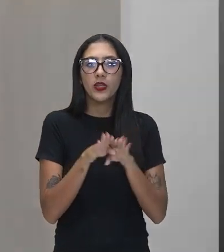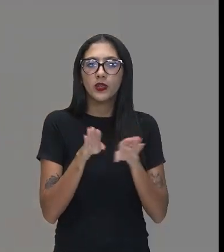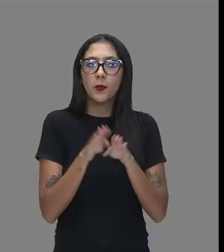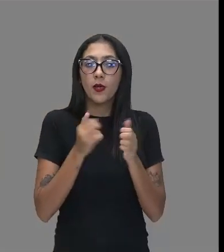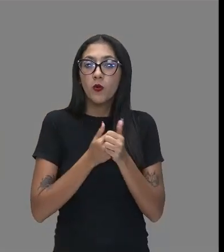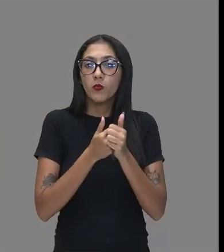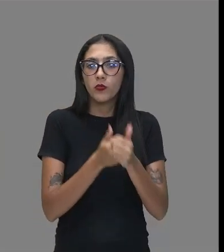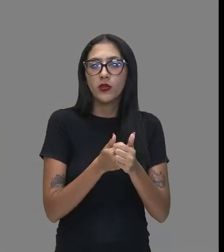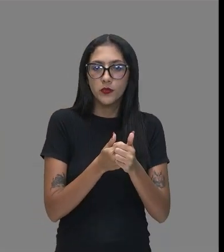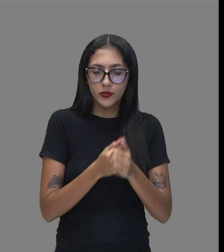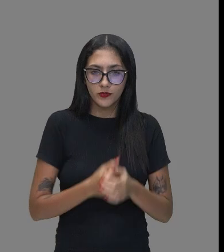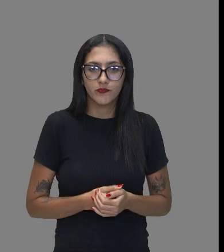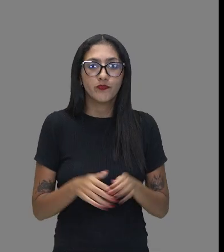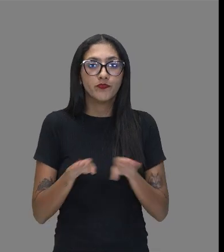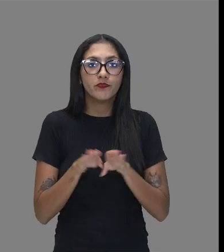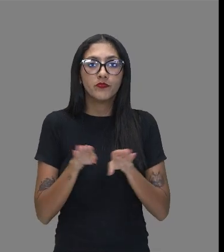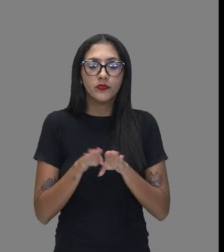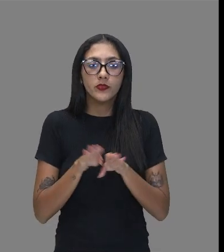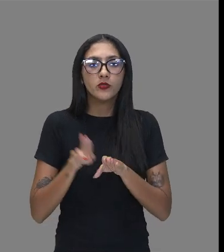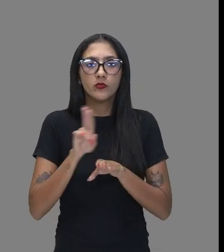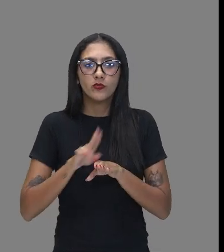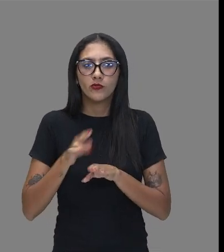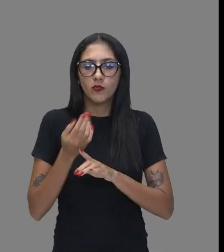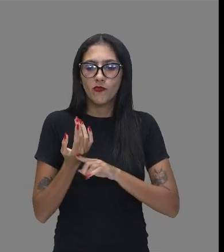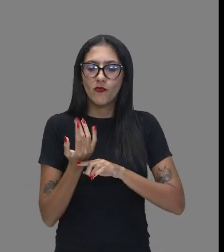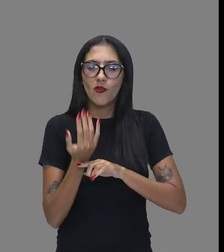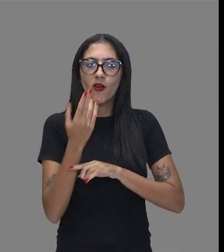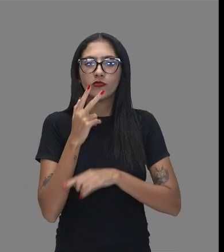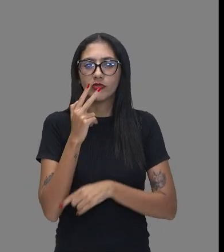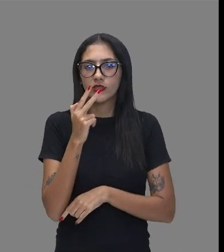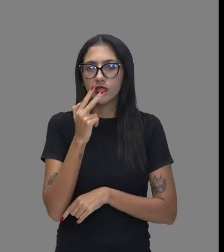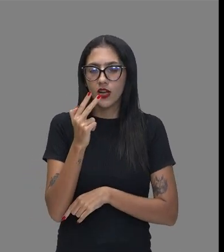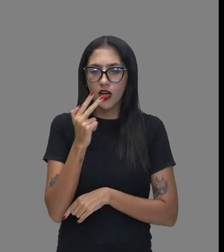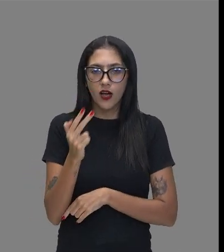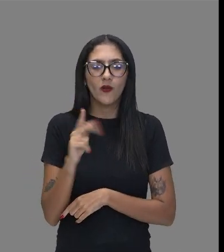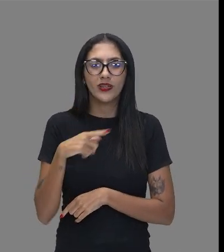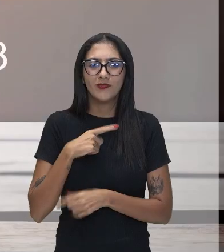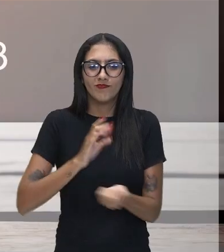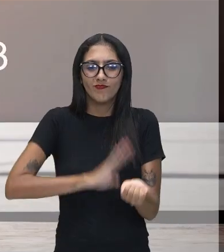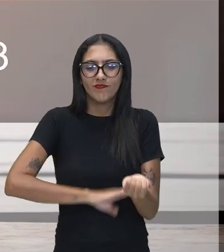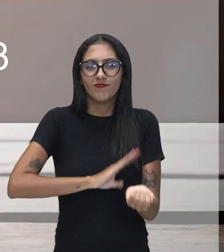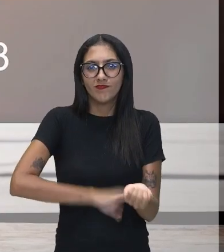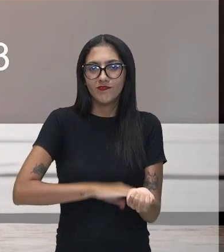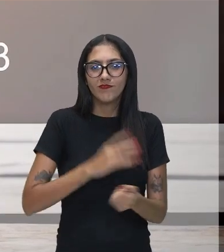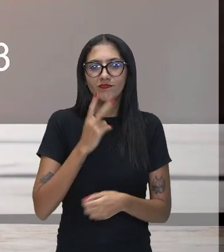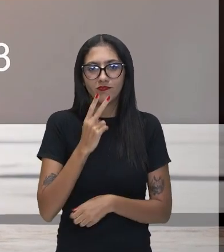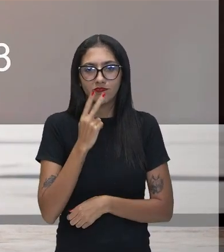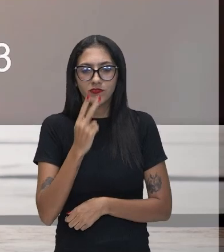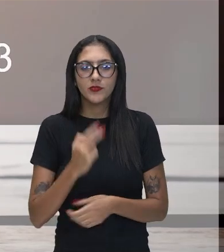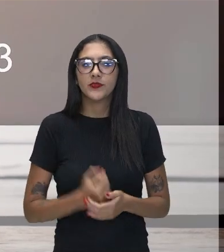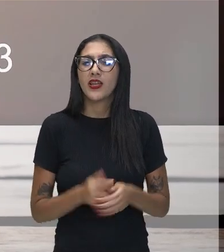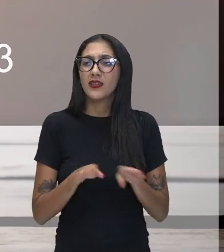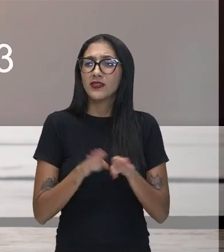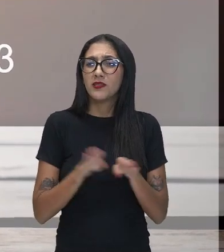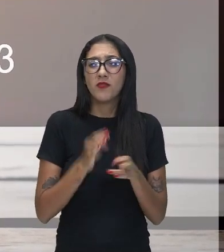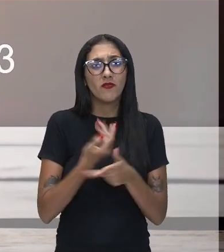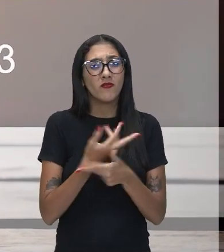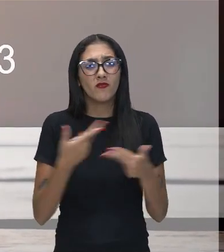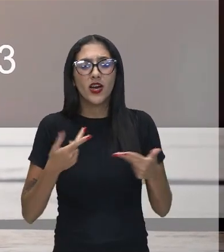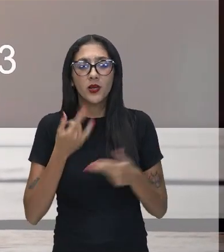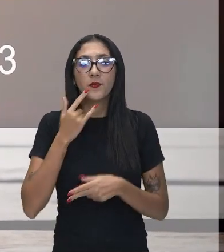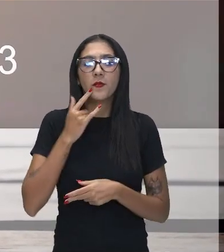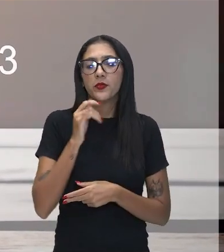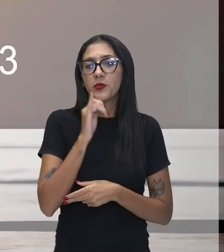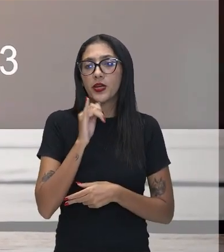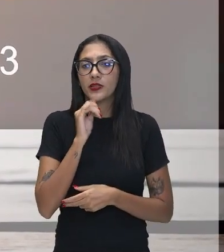médico. Produzida na queima do cigarro, é responsável pelo vício de fumar. Está presente em várias bebidas como